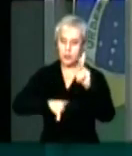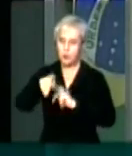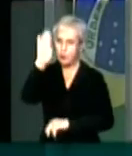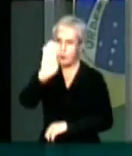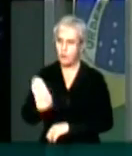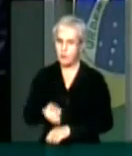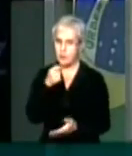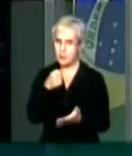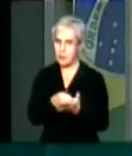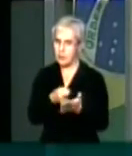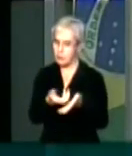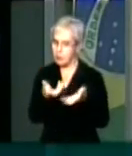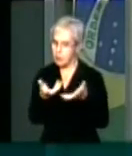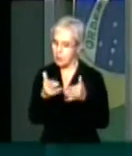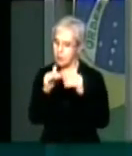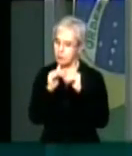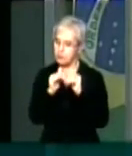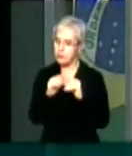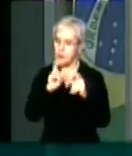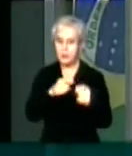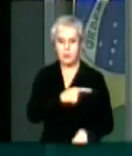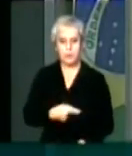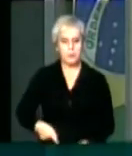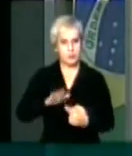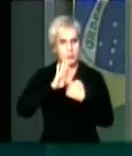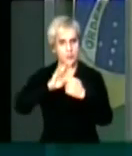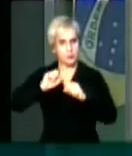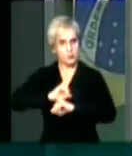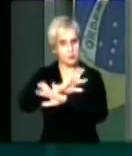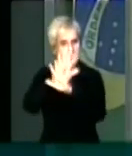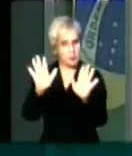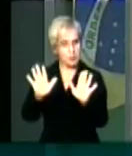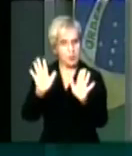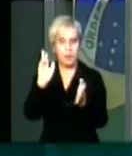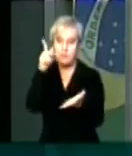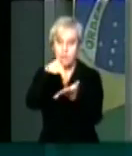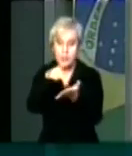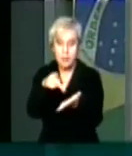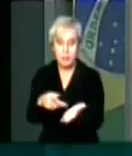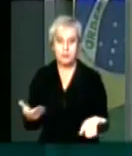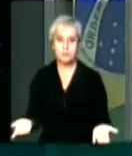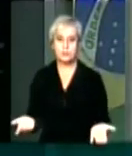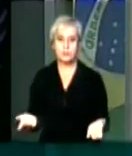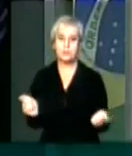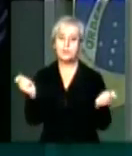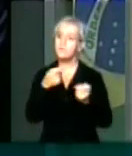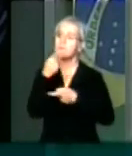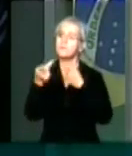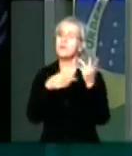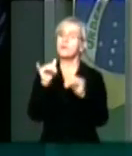brasileiro exigia da presidente é que ela fosse transparente, que ela fosse verdadeira, que ela